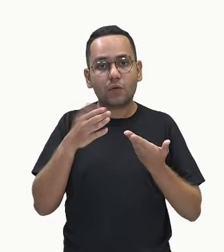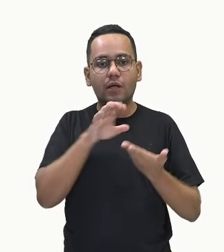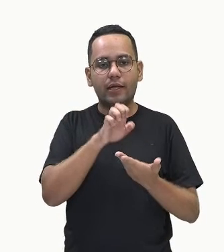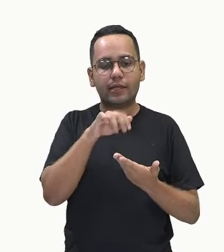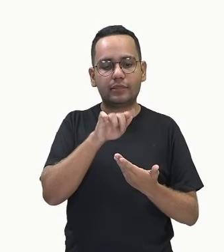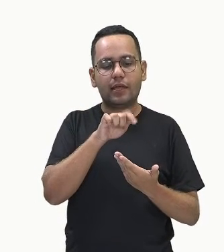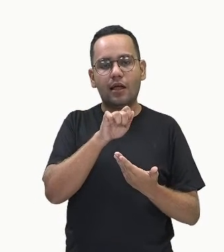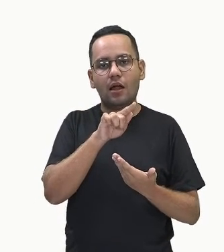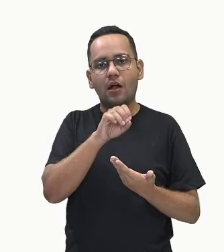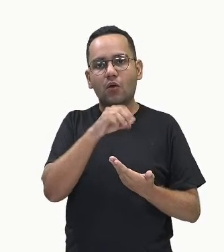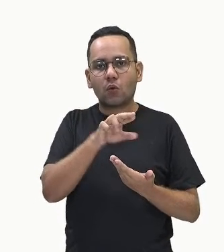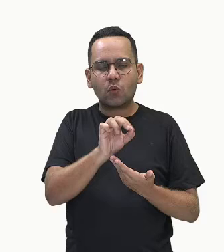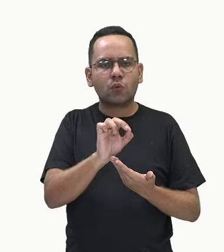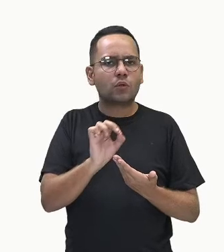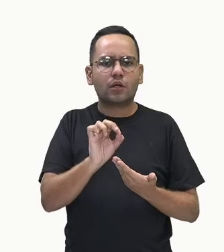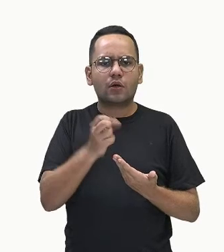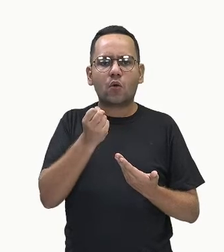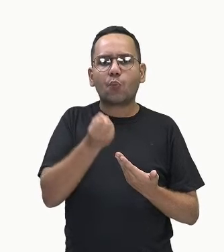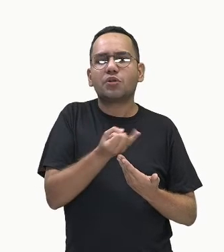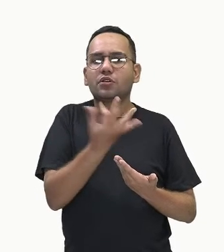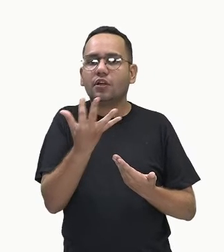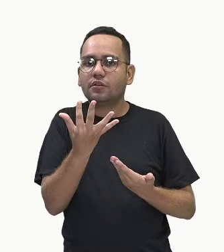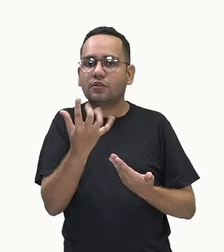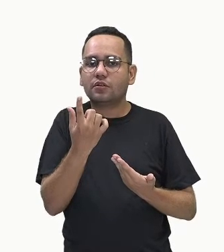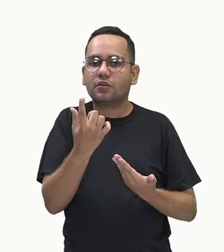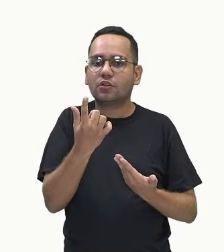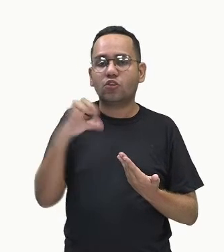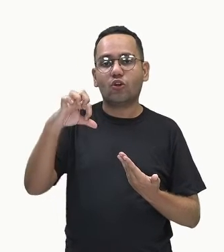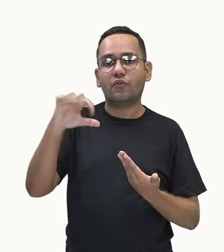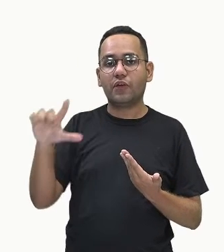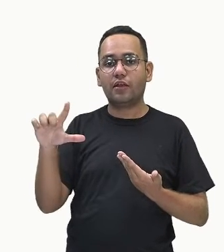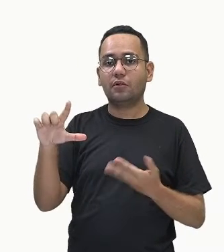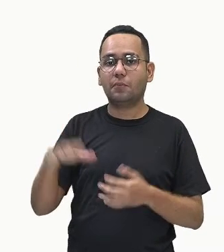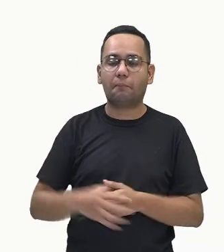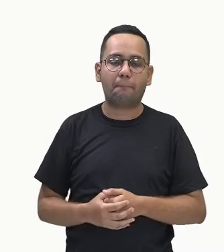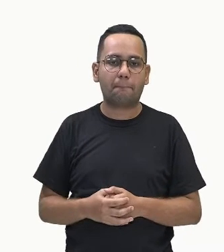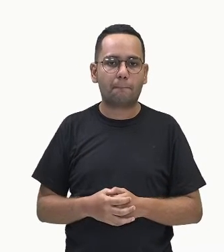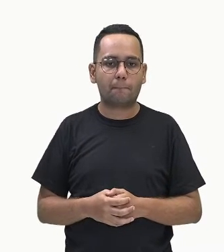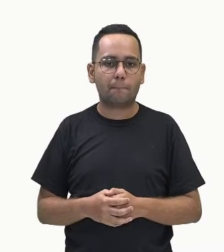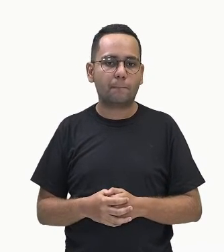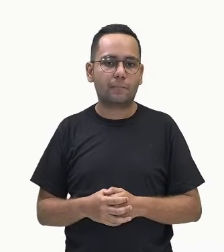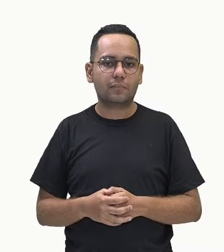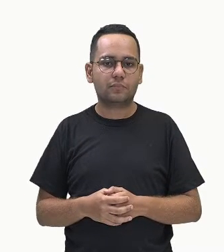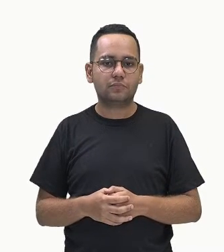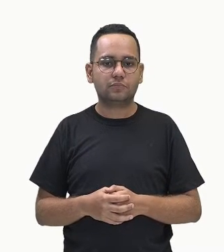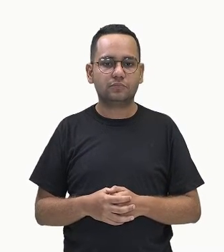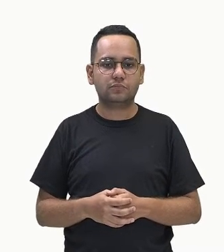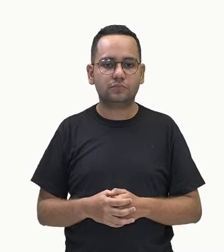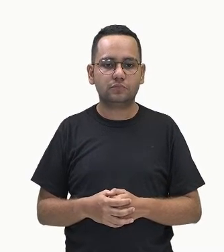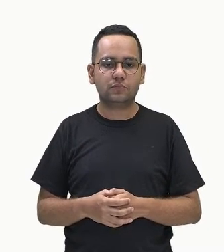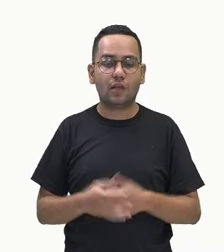eneágono. Um eneágono tem quantos lados? 9 lados. Então, eu vou